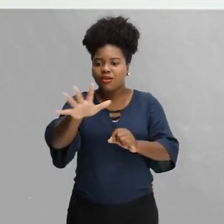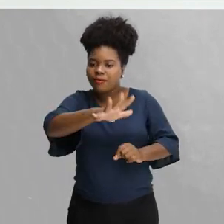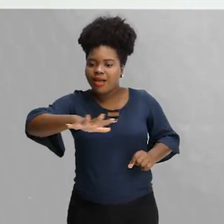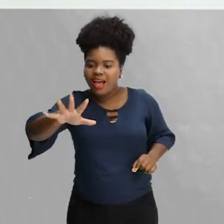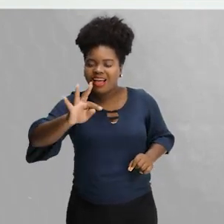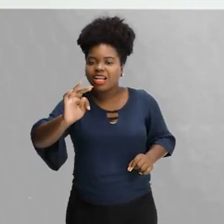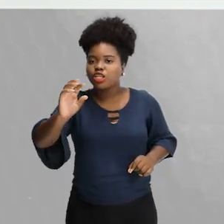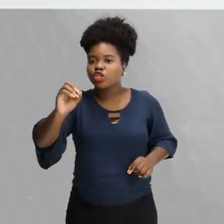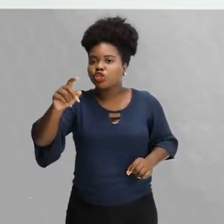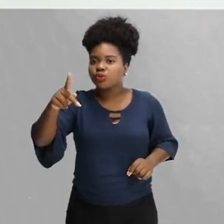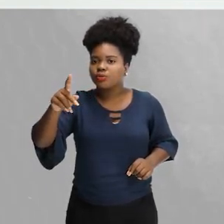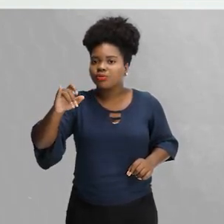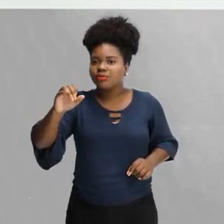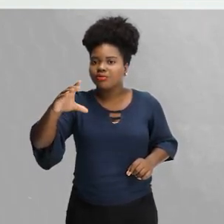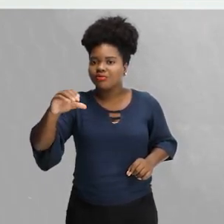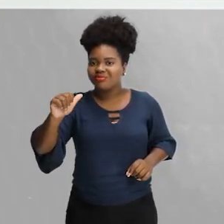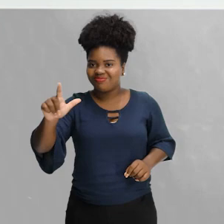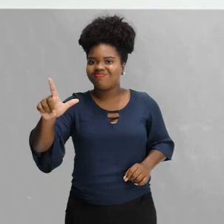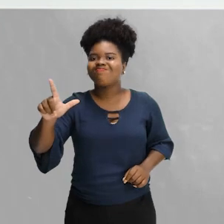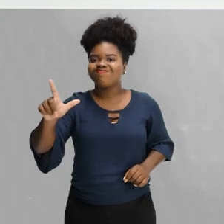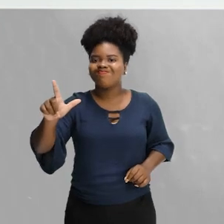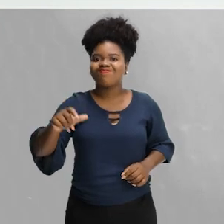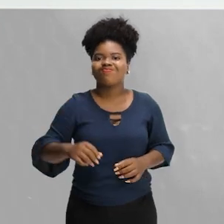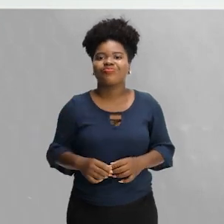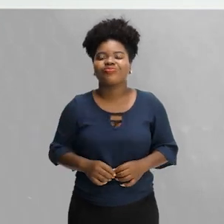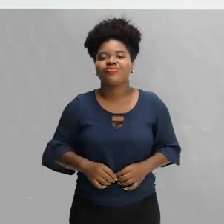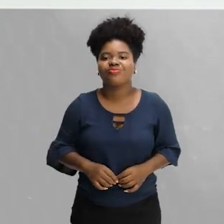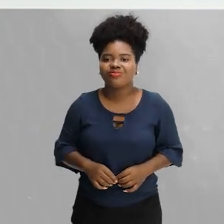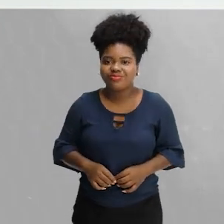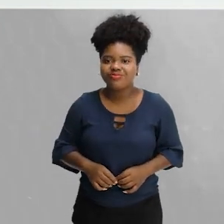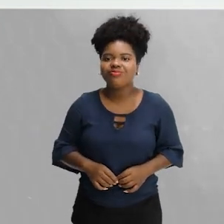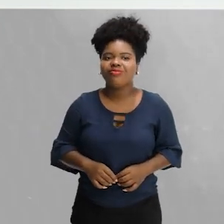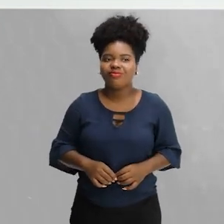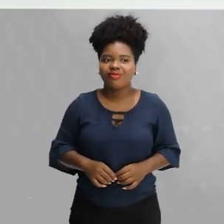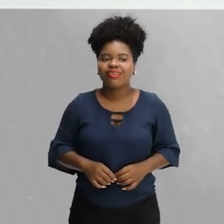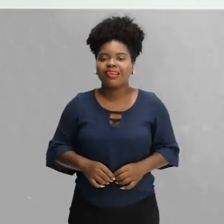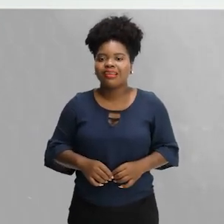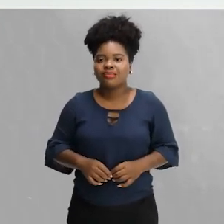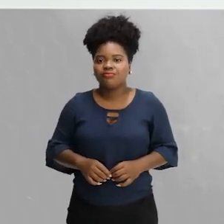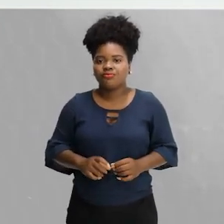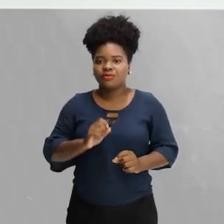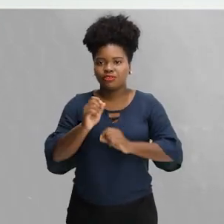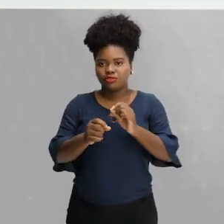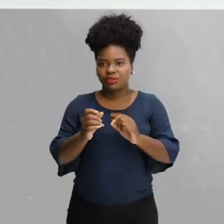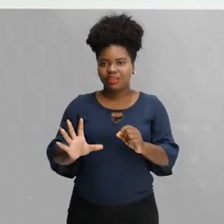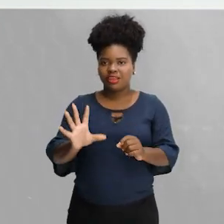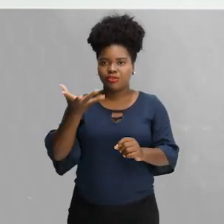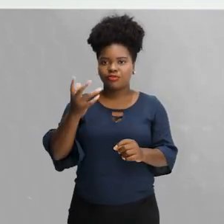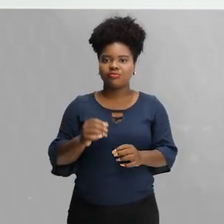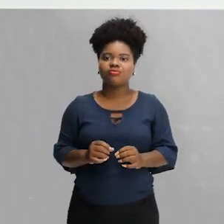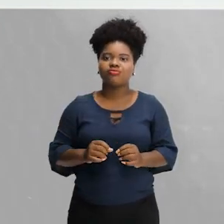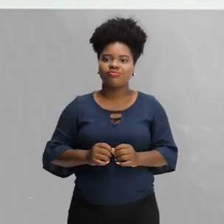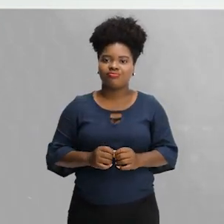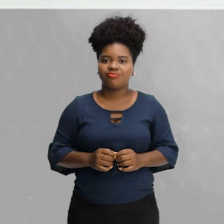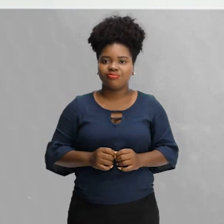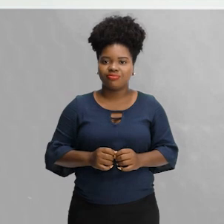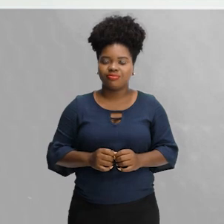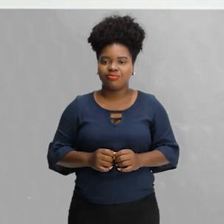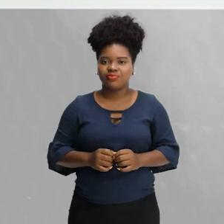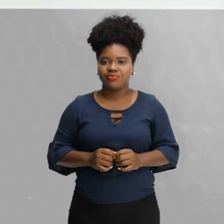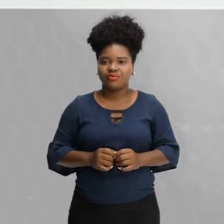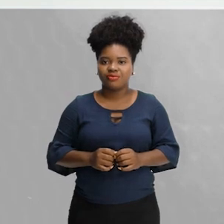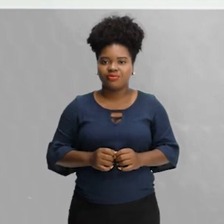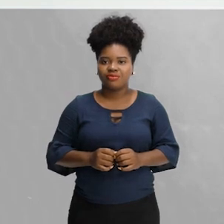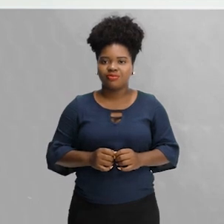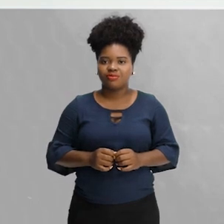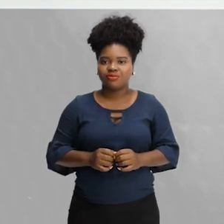intertropical. Na faixa intertropical. Essa faixa intertropical está aqui destacada, ó. Eu vou pintar